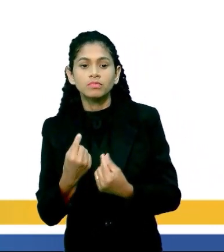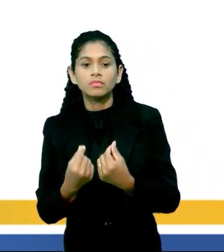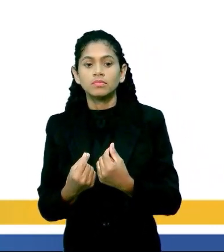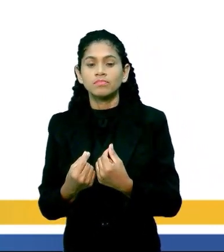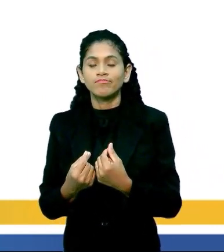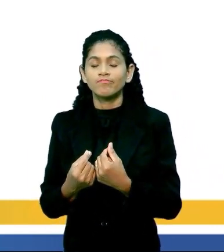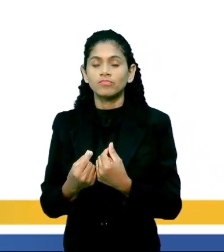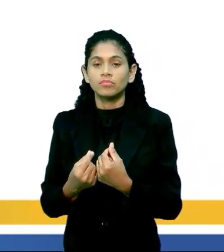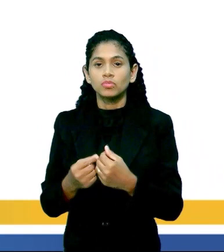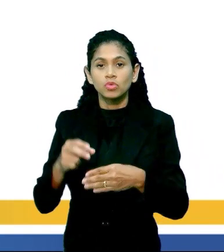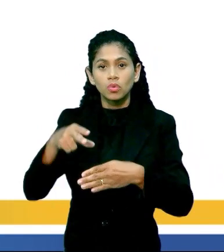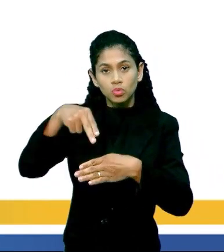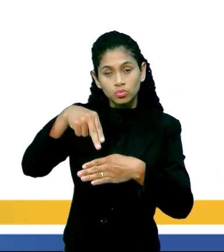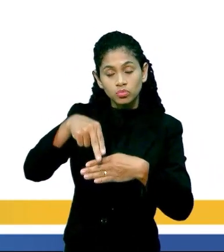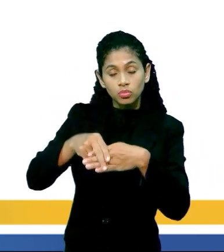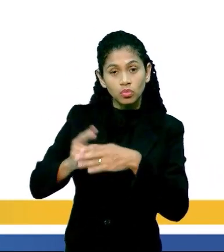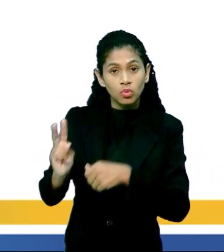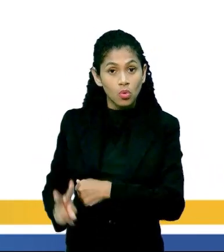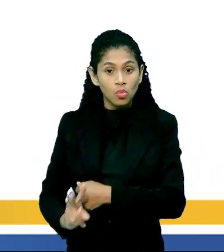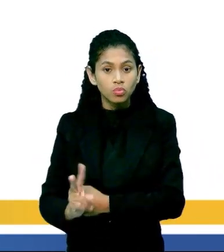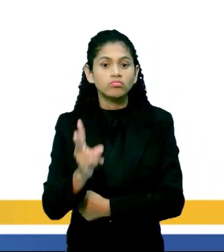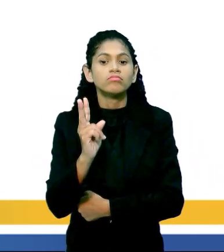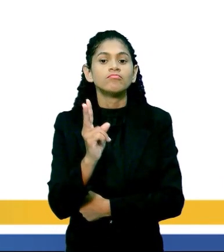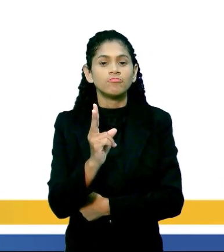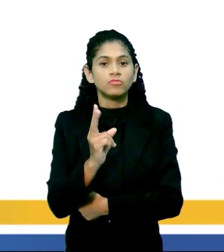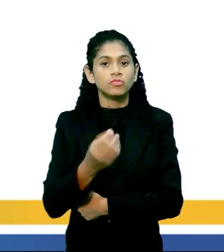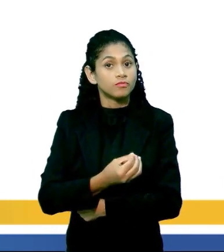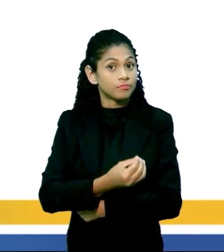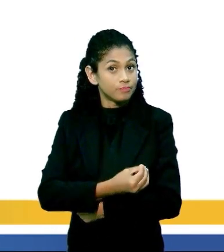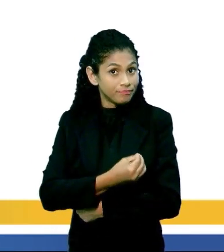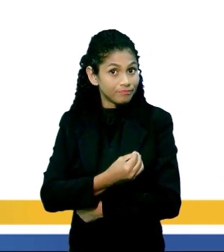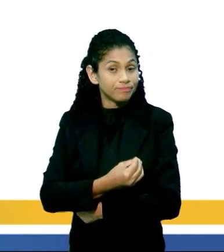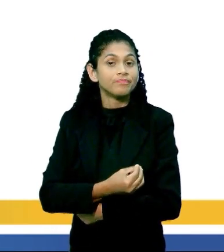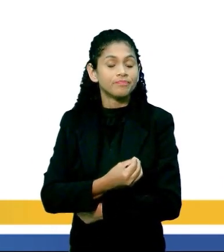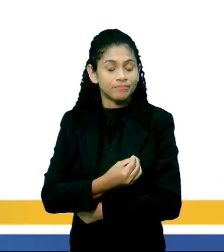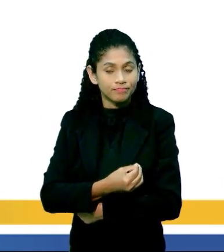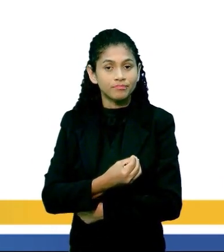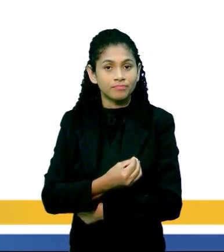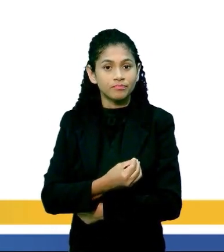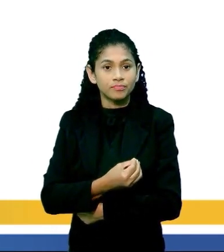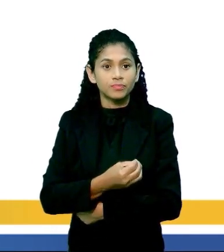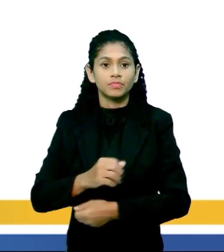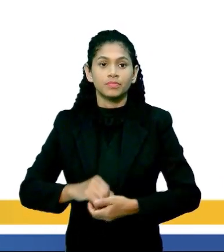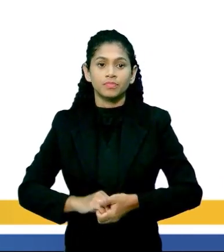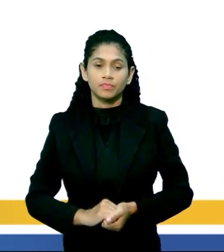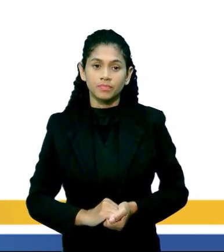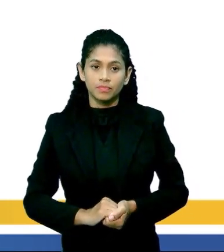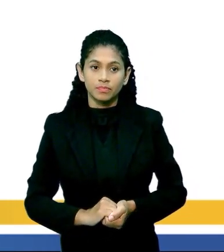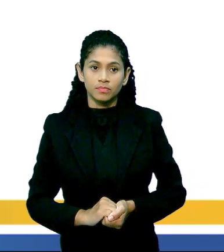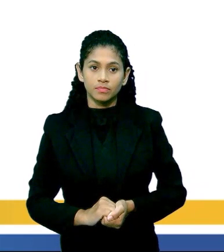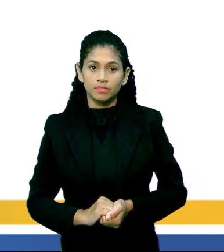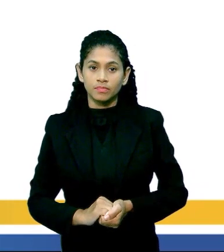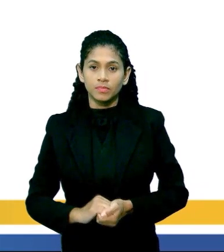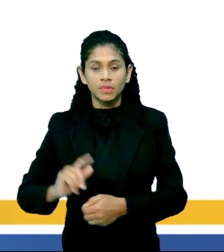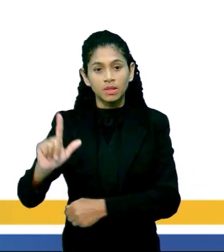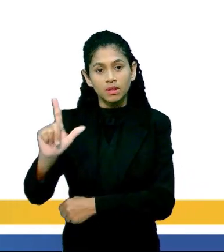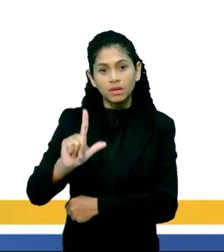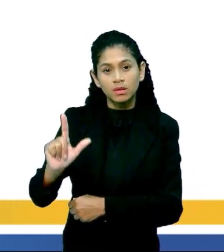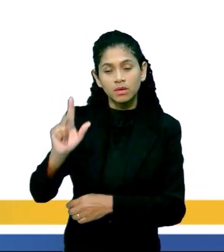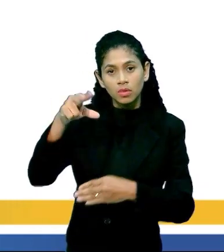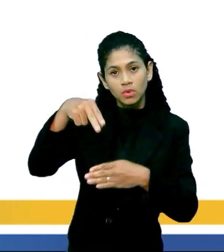em cenáculos acadêmicos. A literatura de cordel, as